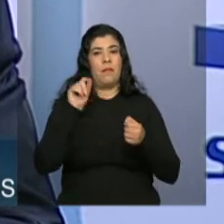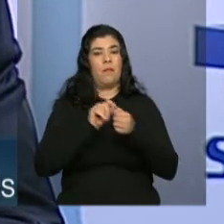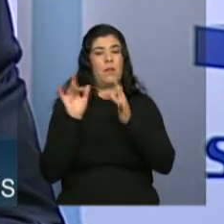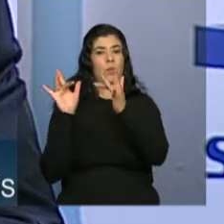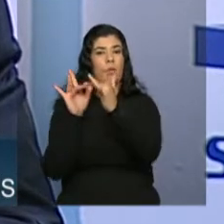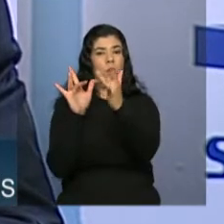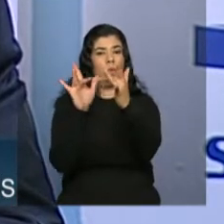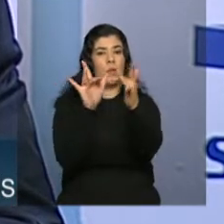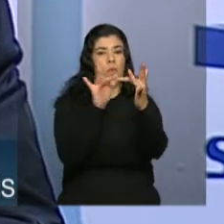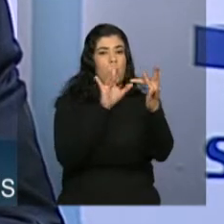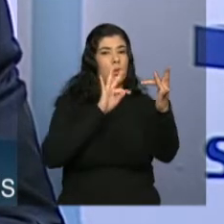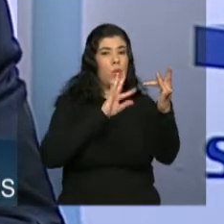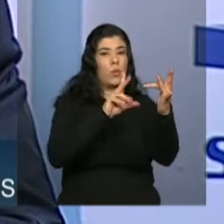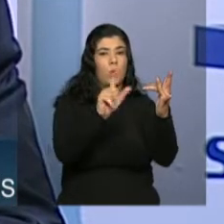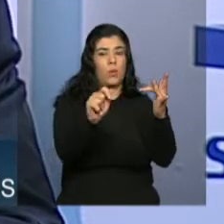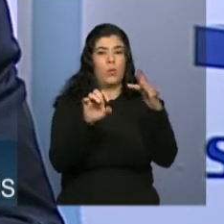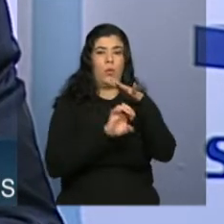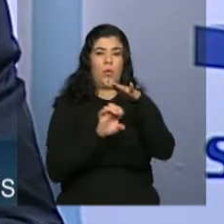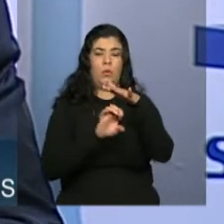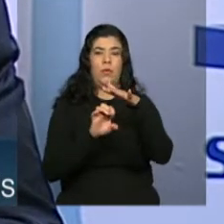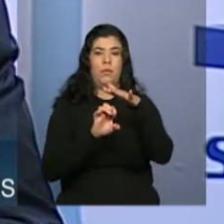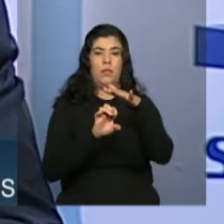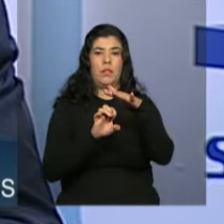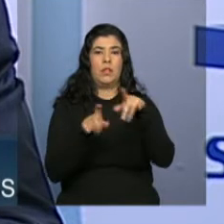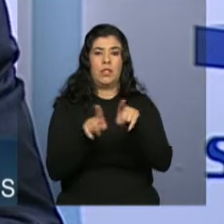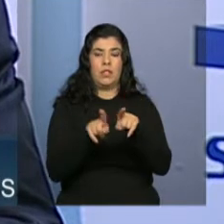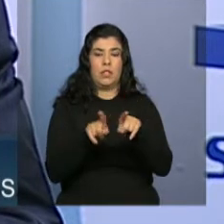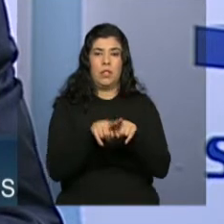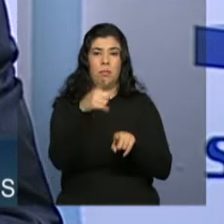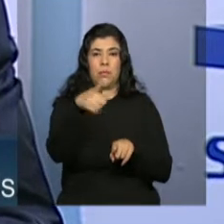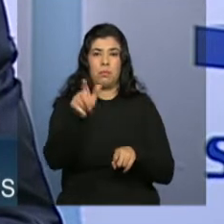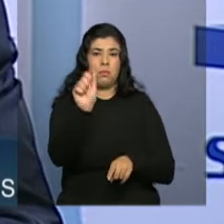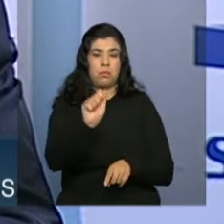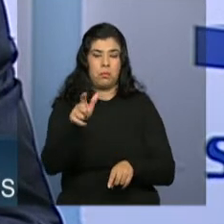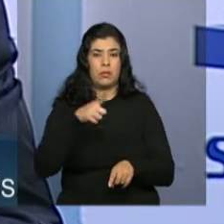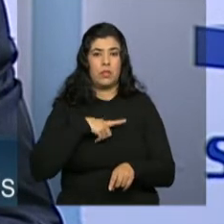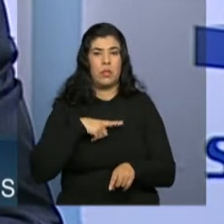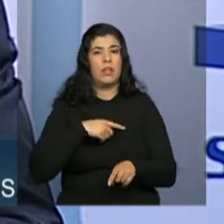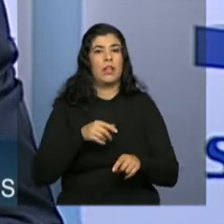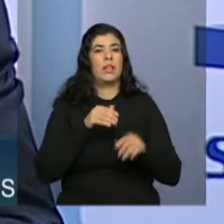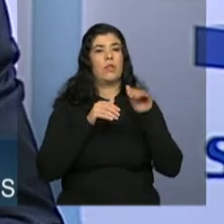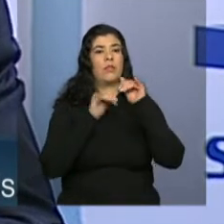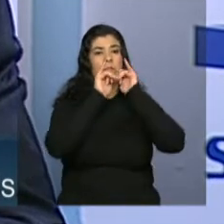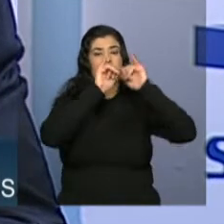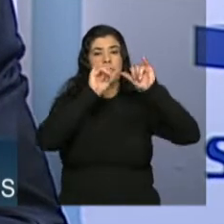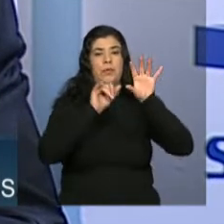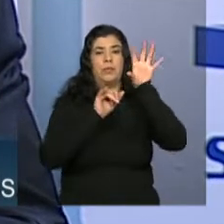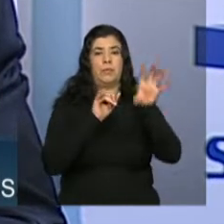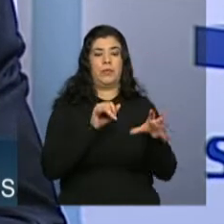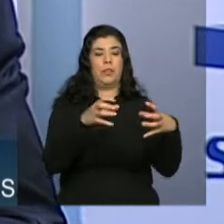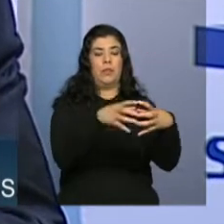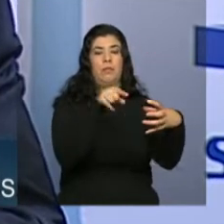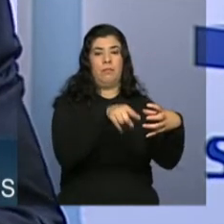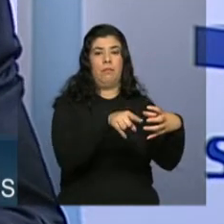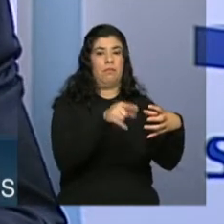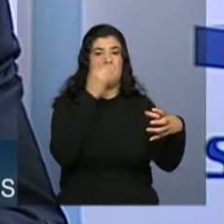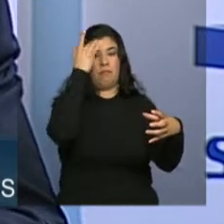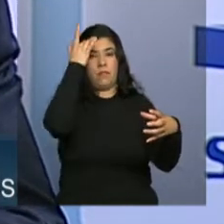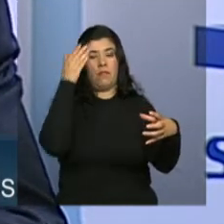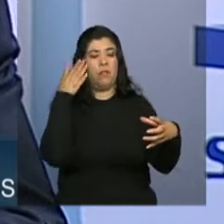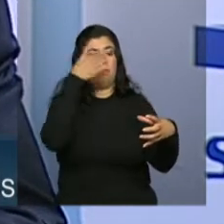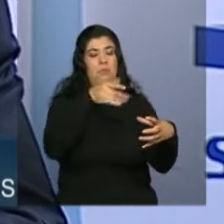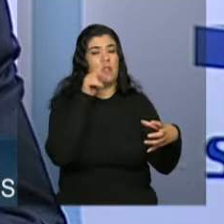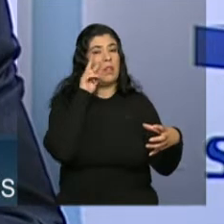acompanhando não é o compromisso de que todos esses bancos estejam efetivamente aí disponibilizados bom a